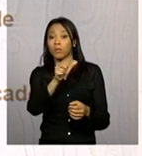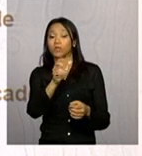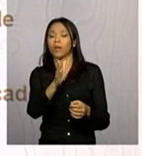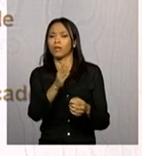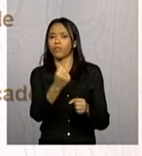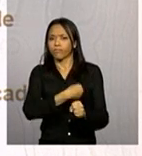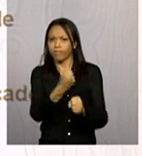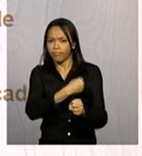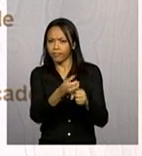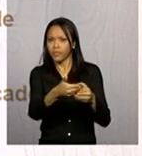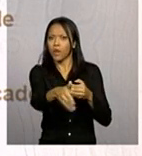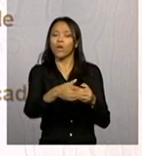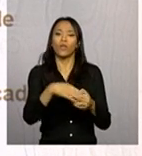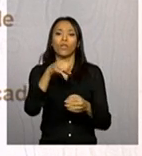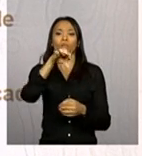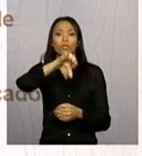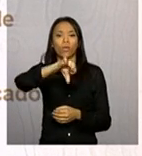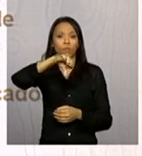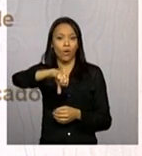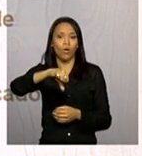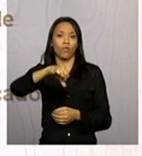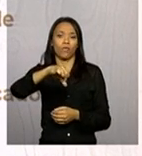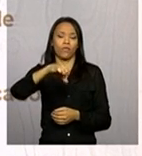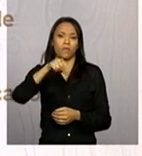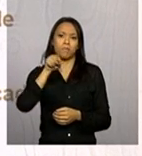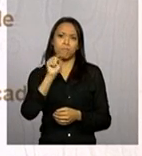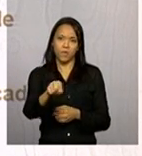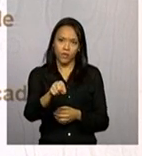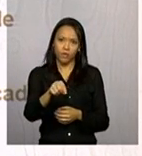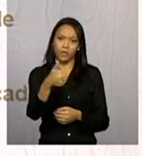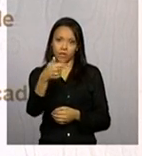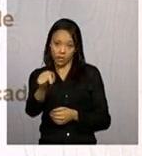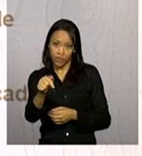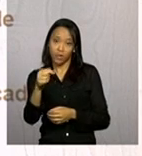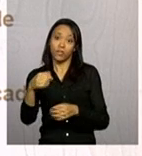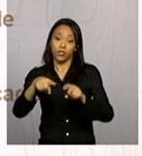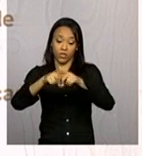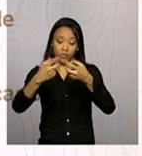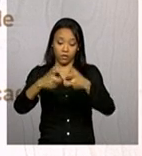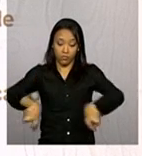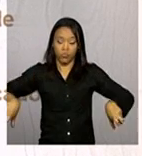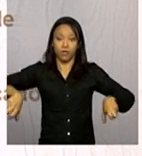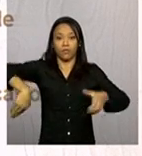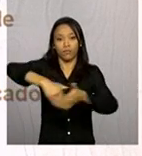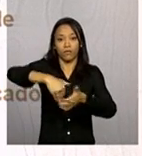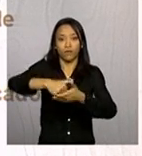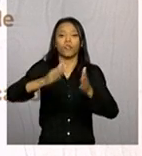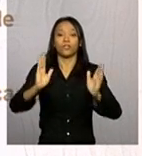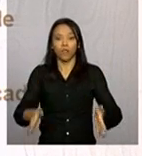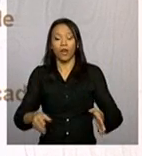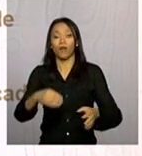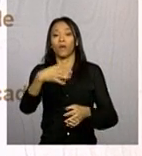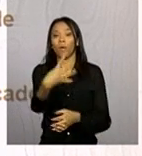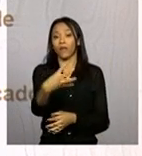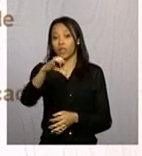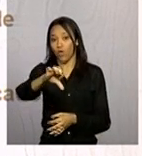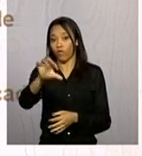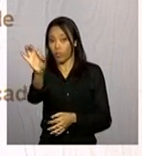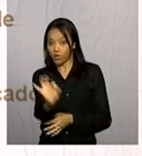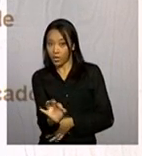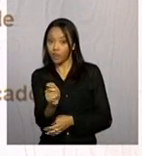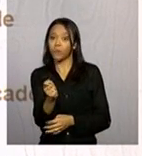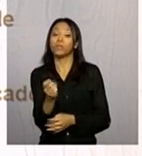concluídas, 9.817 quadras esportivas nas escolas também contratadas, 49% está em obras